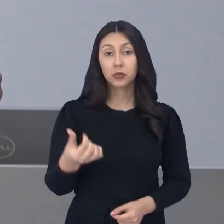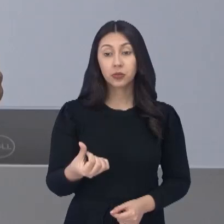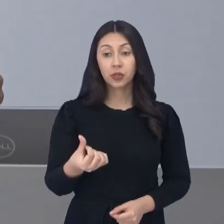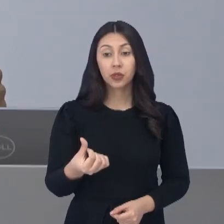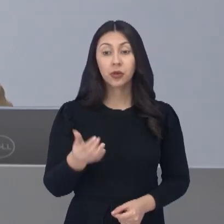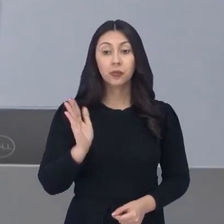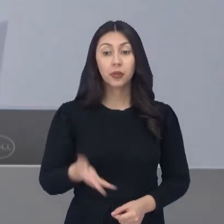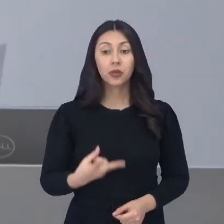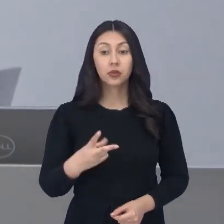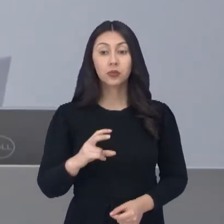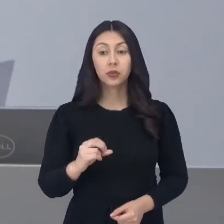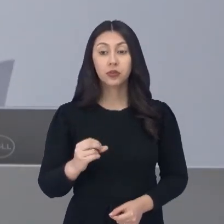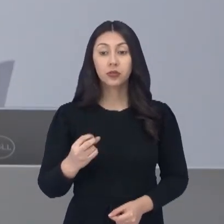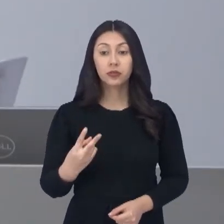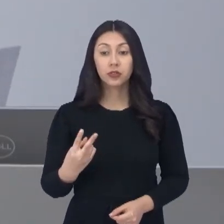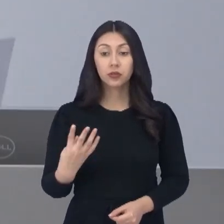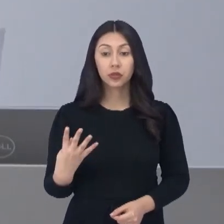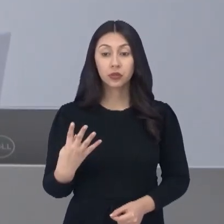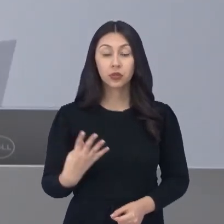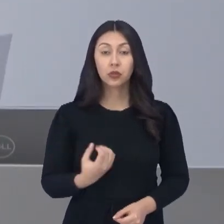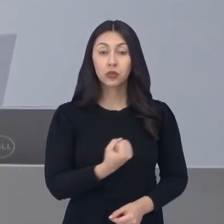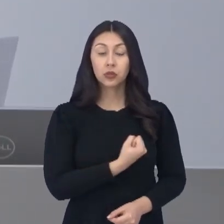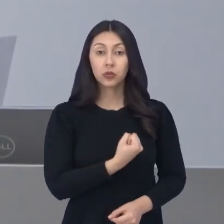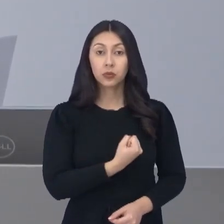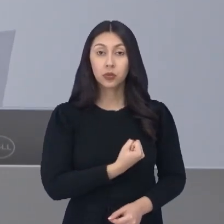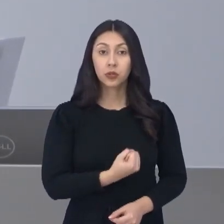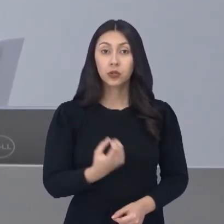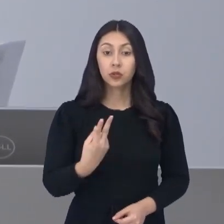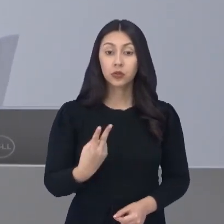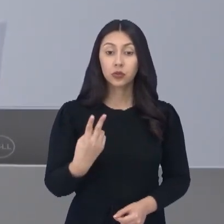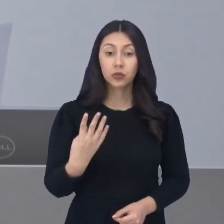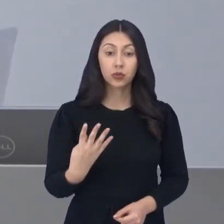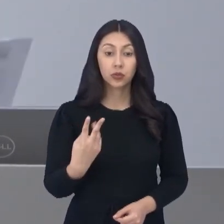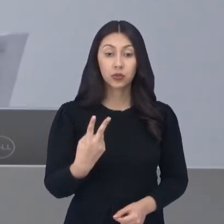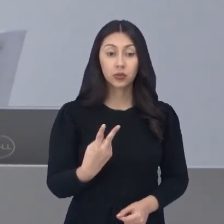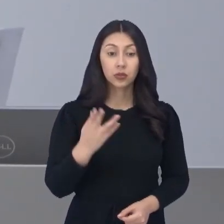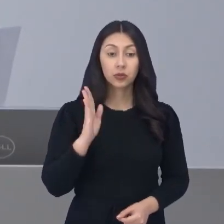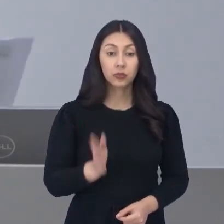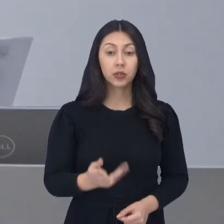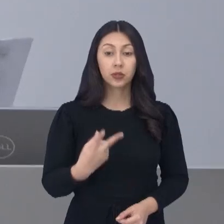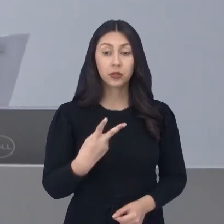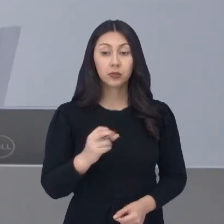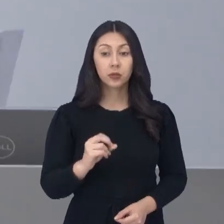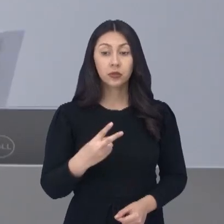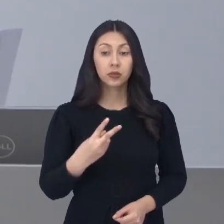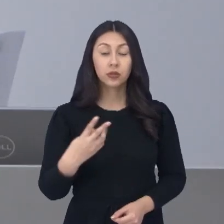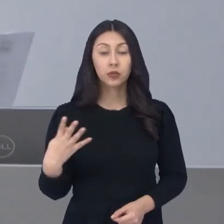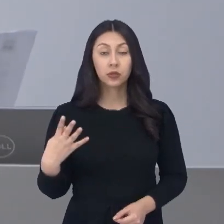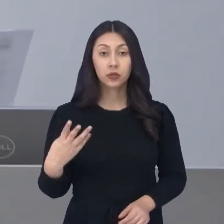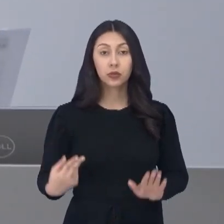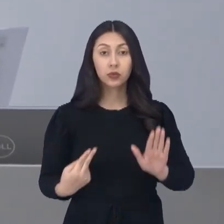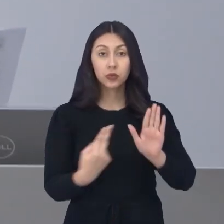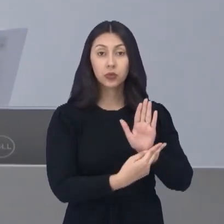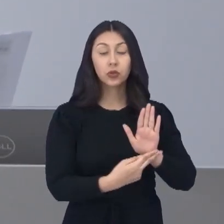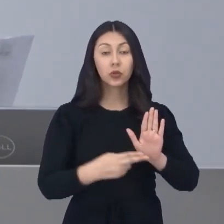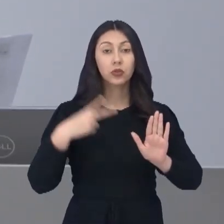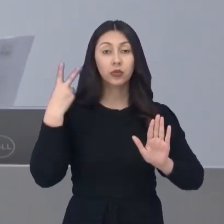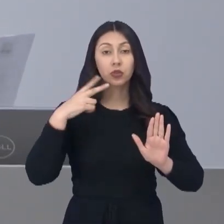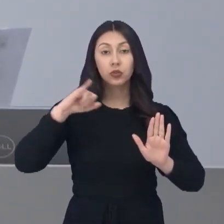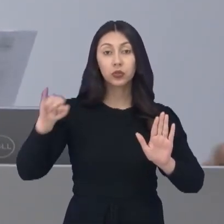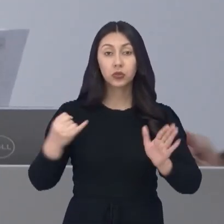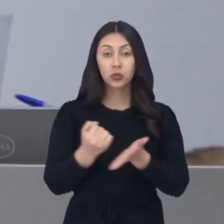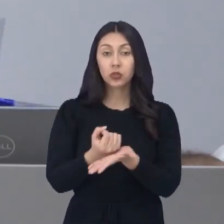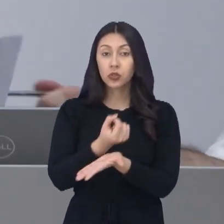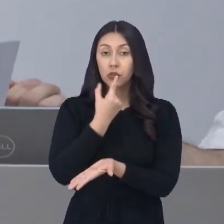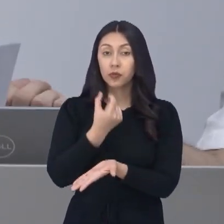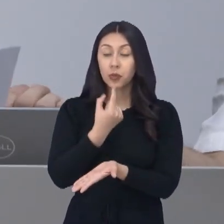8676/2024, projeto de lei número 243/2024, autoria do vereador Júnior da Farmácia. Consulta a liderança e